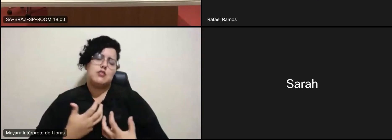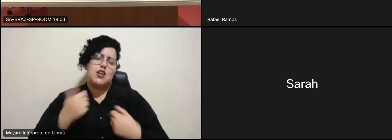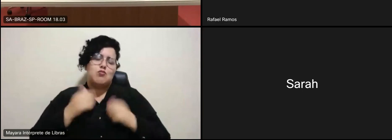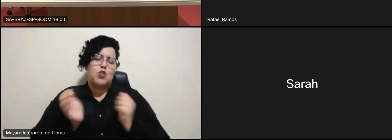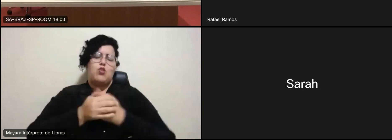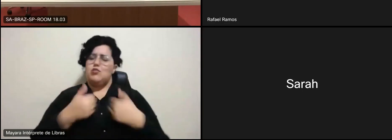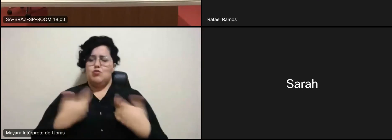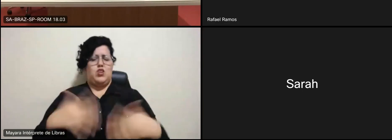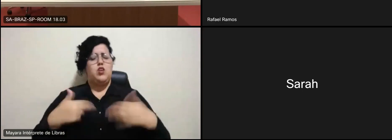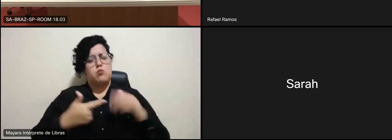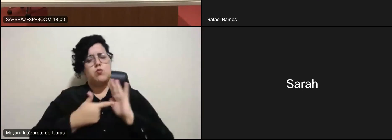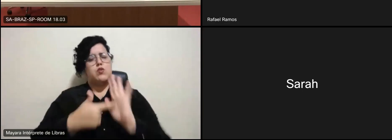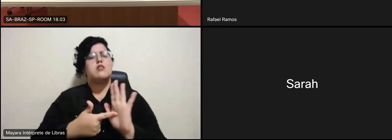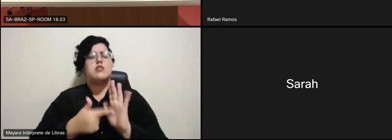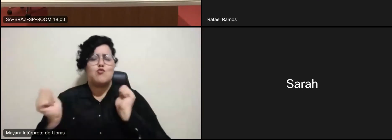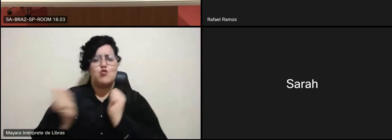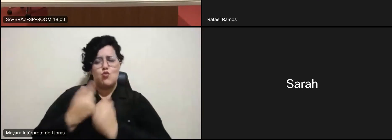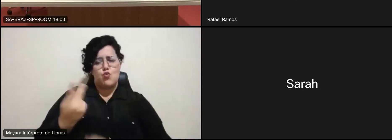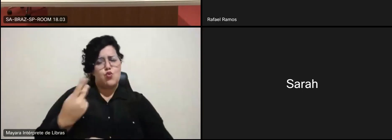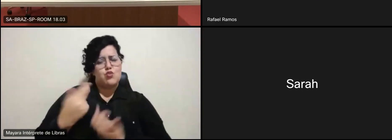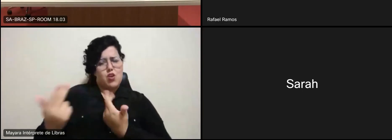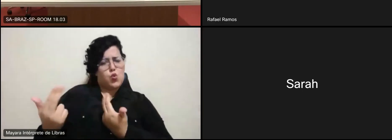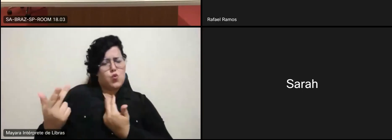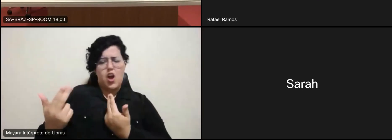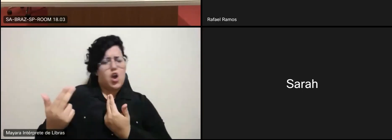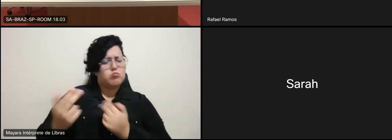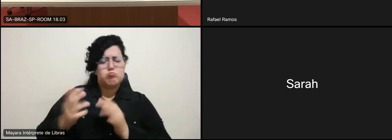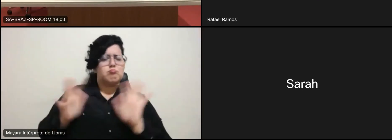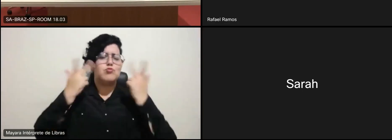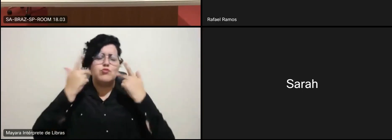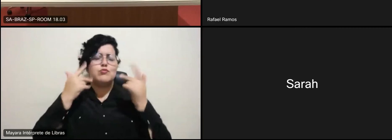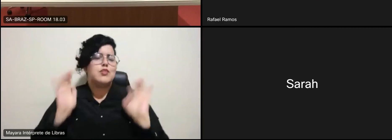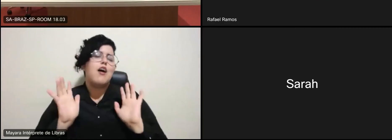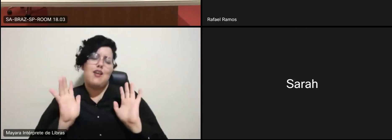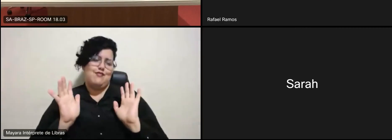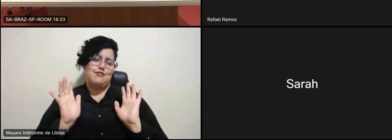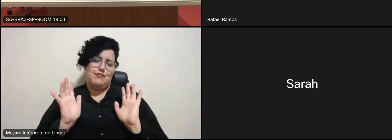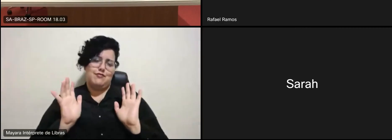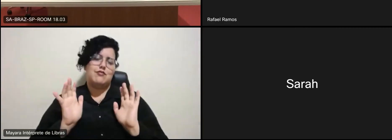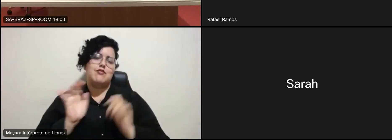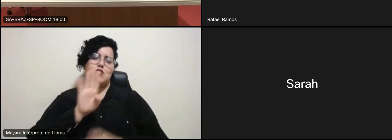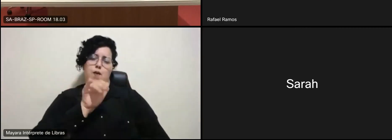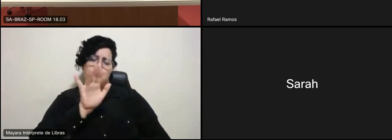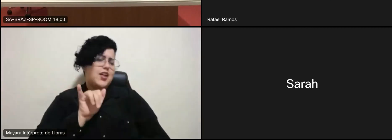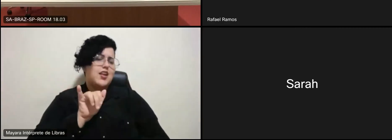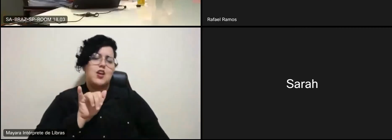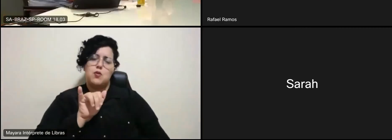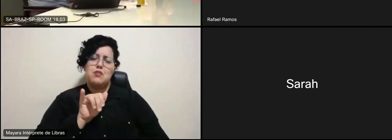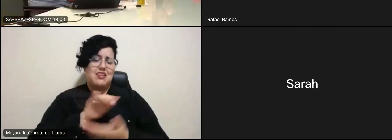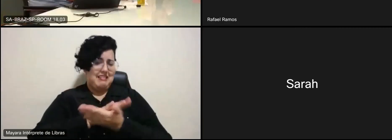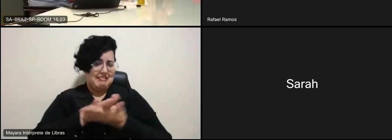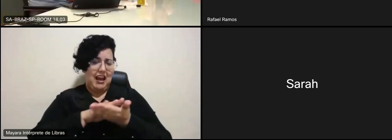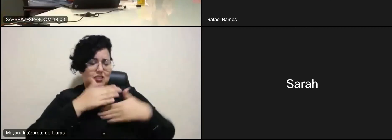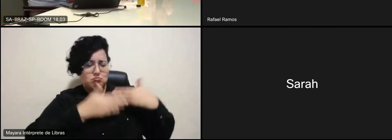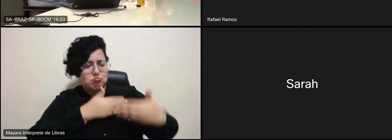e sussurros com você. Somos dois iguais e nada mais. Baby, nada há de ser em vão.